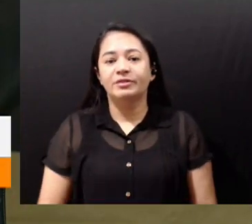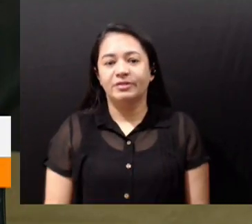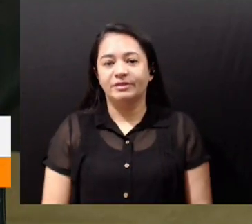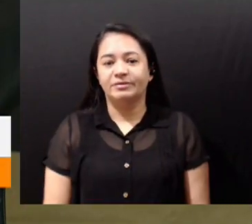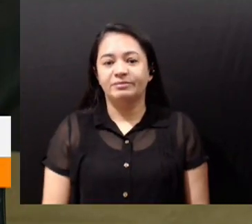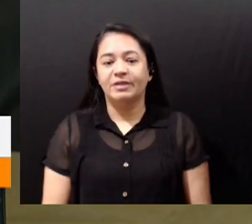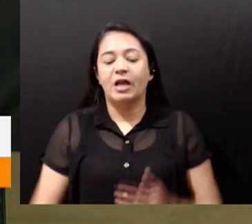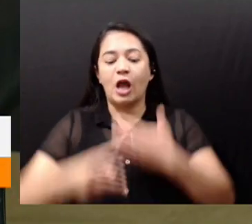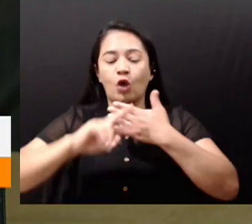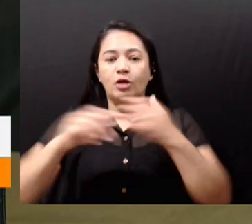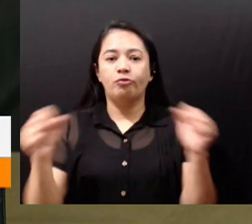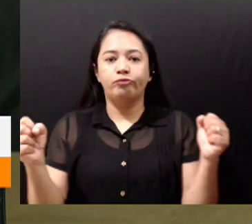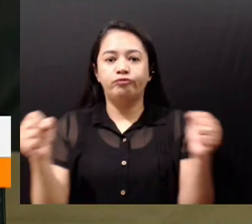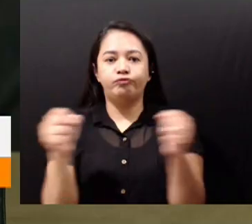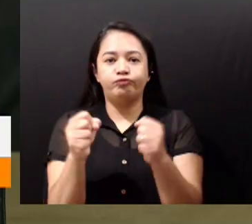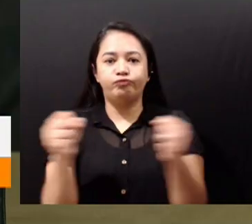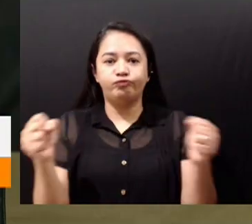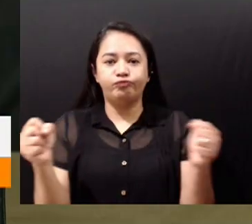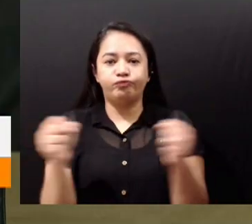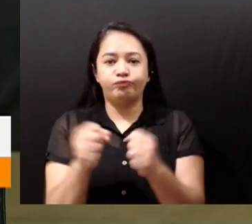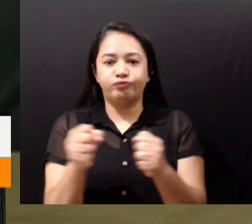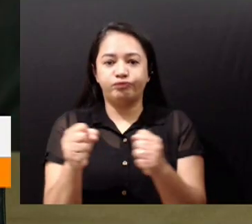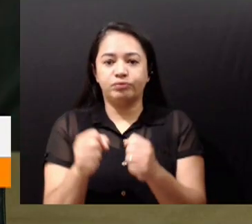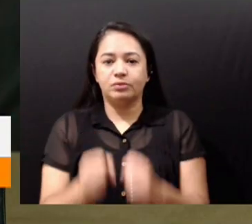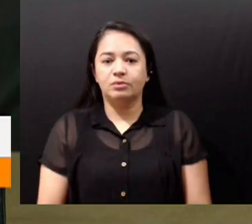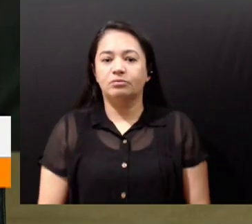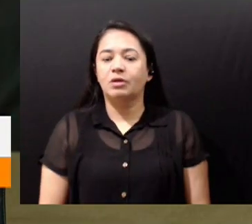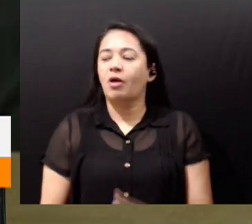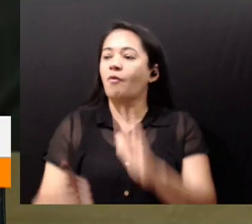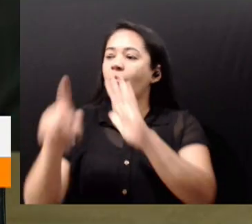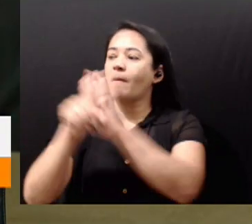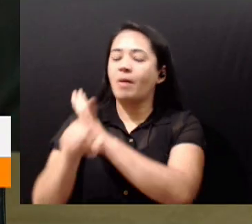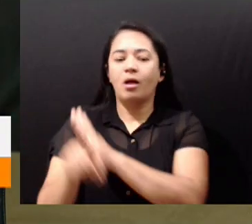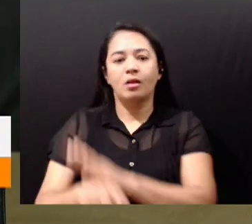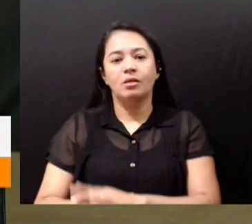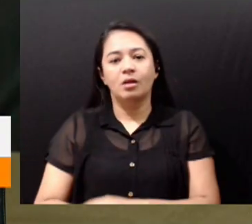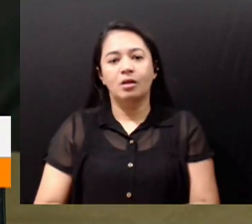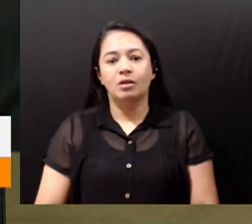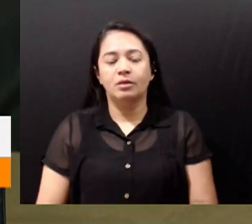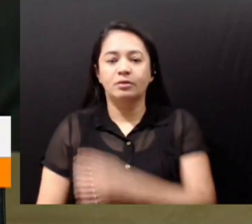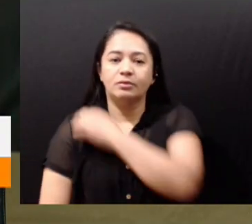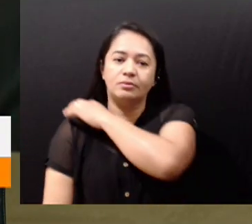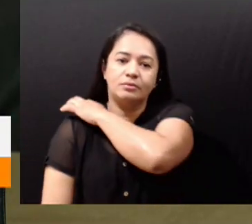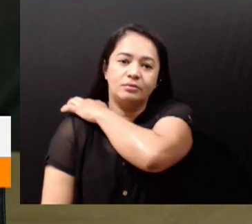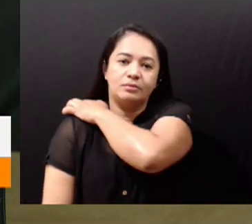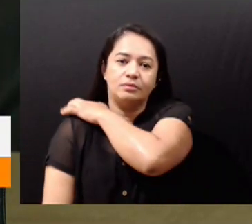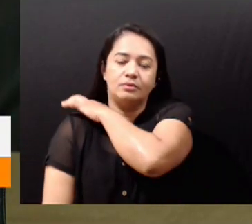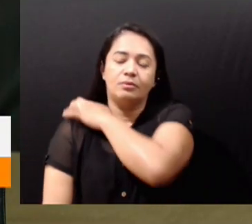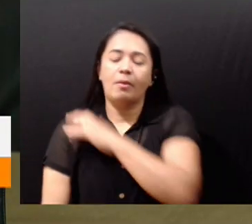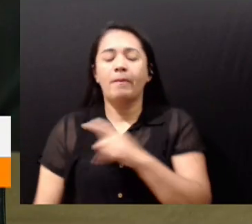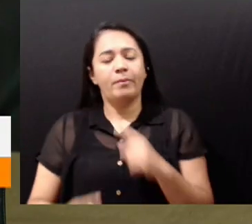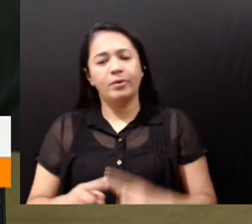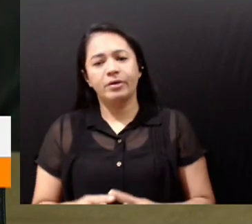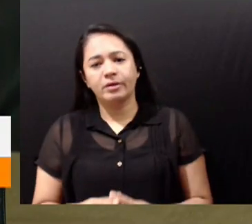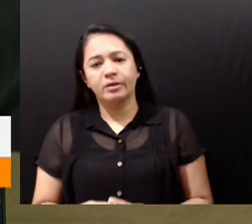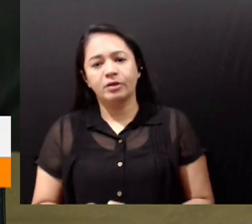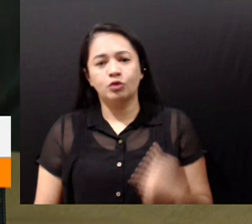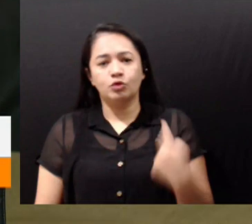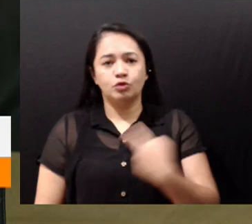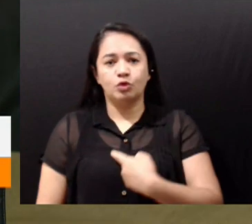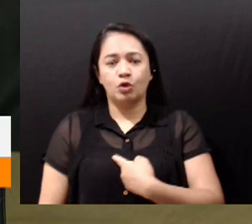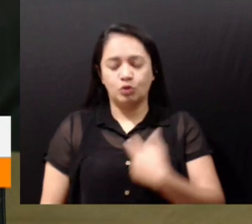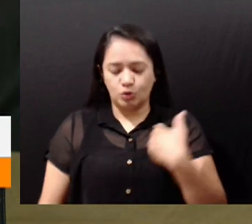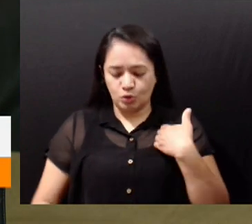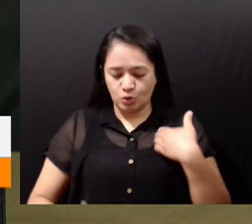Né? Agora, eu vou perguntar para a doutora, depois a gente já passa para a Naíma, por que, doutora, o nosso corpo ele tende